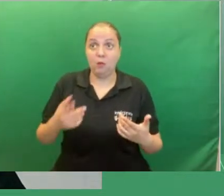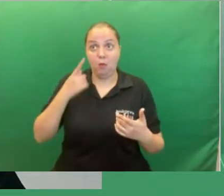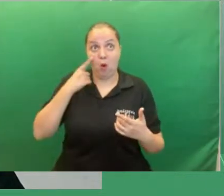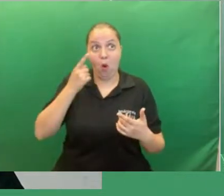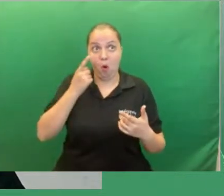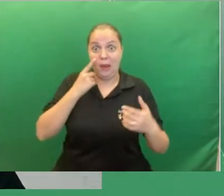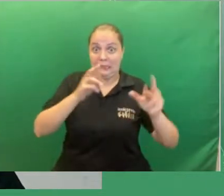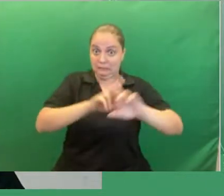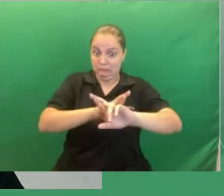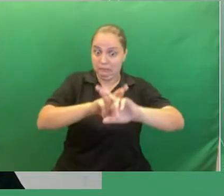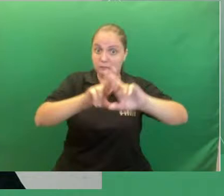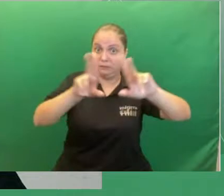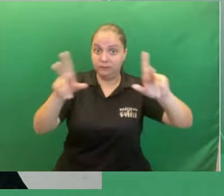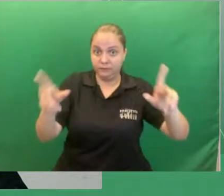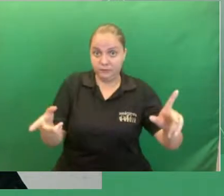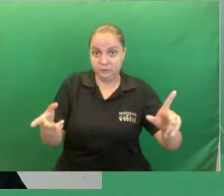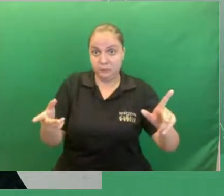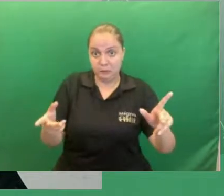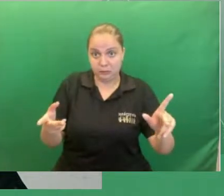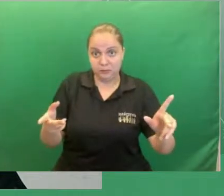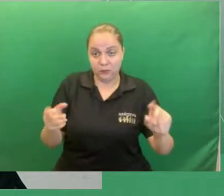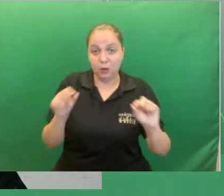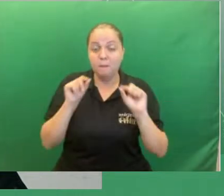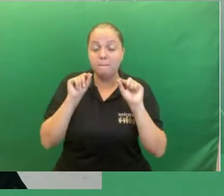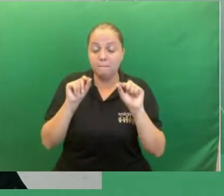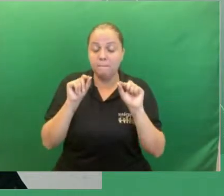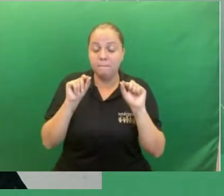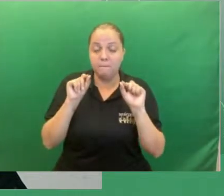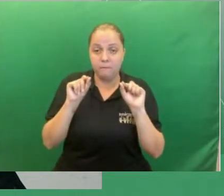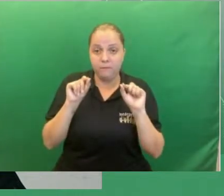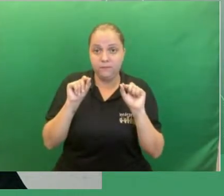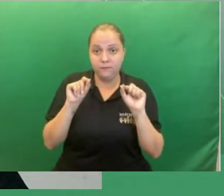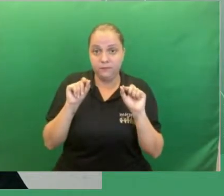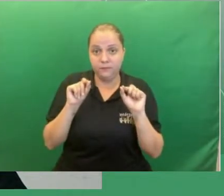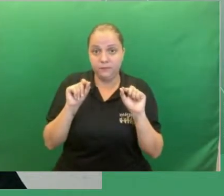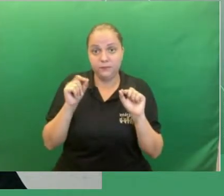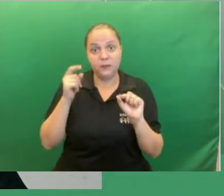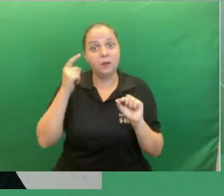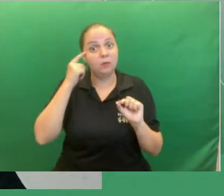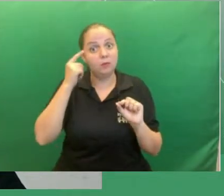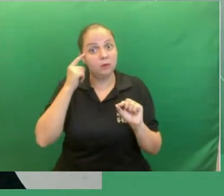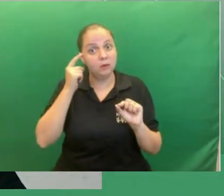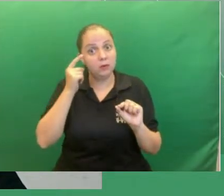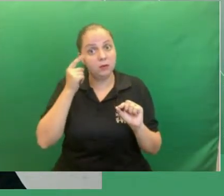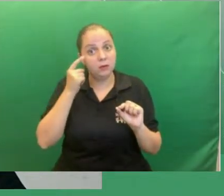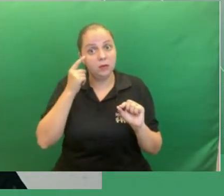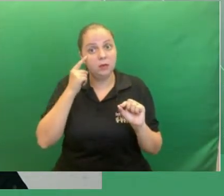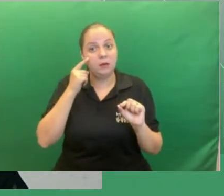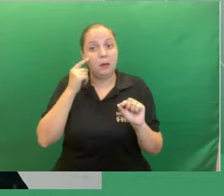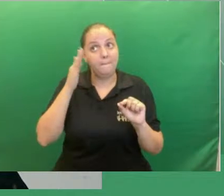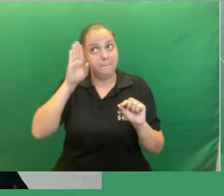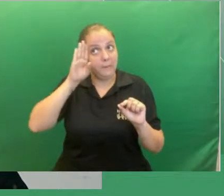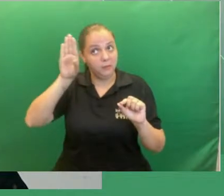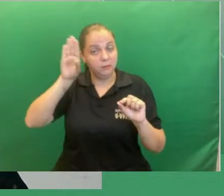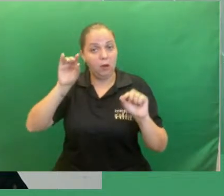na propositura do meu trabalho e penso eu que as principais diferenças